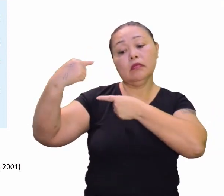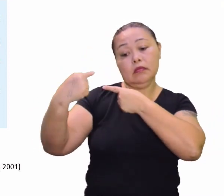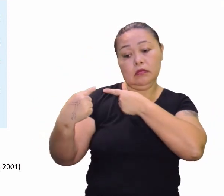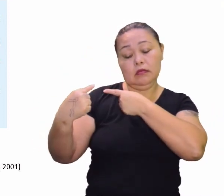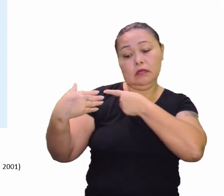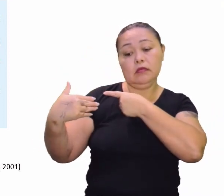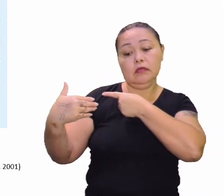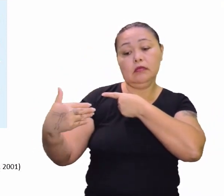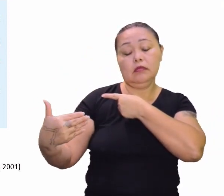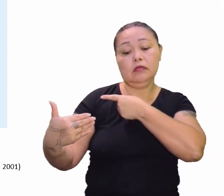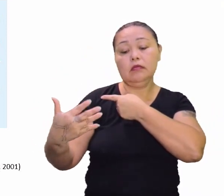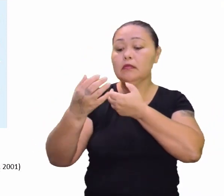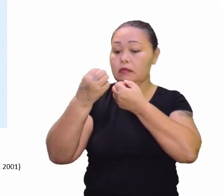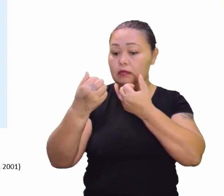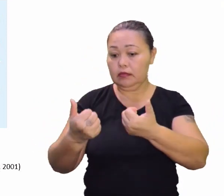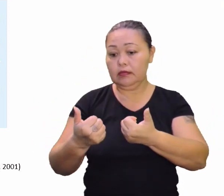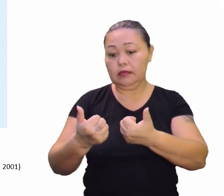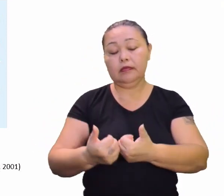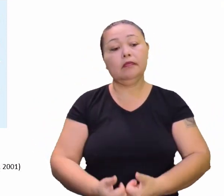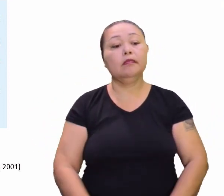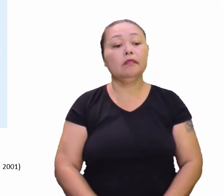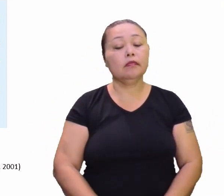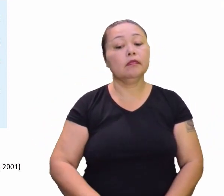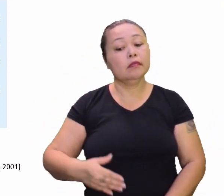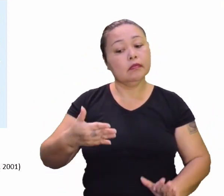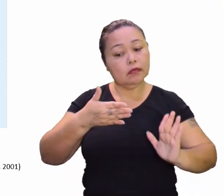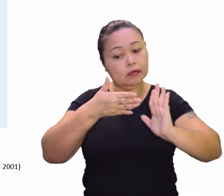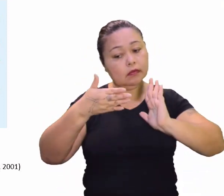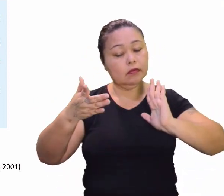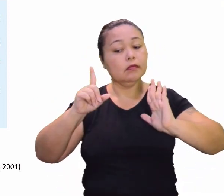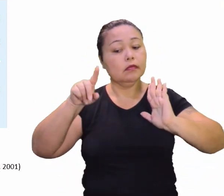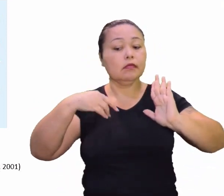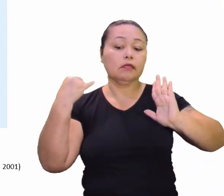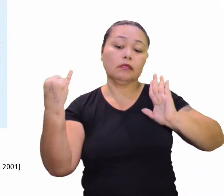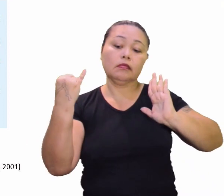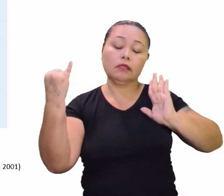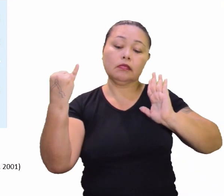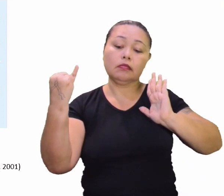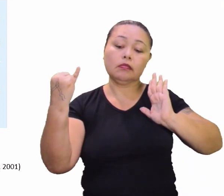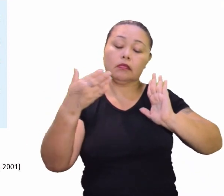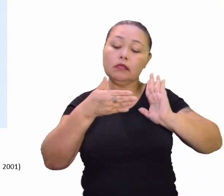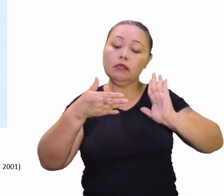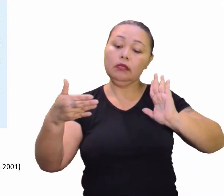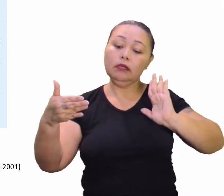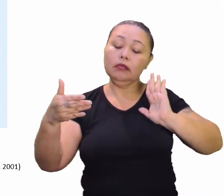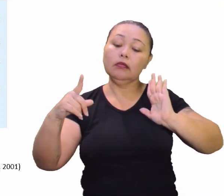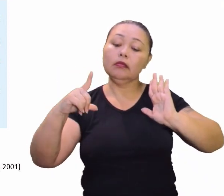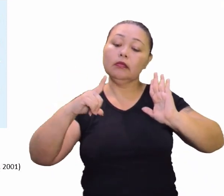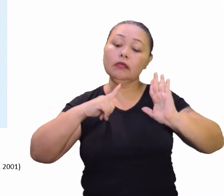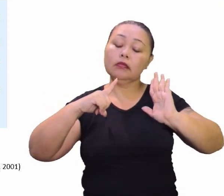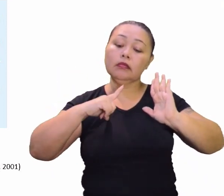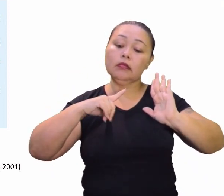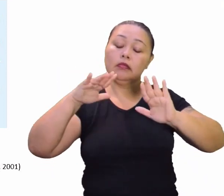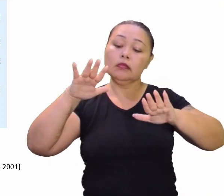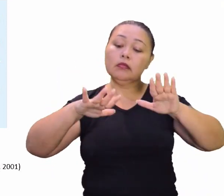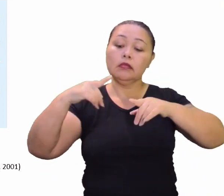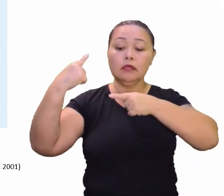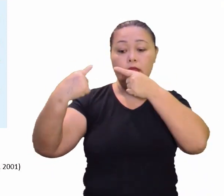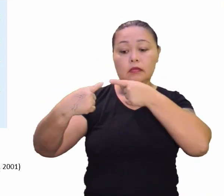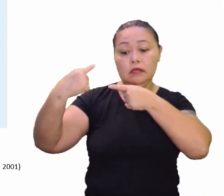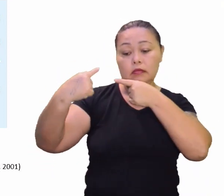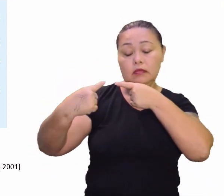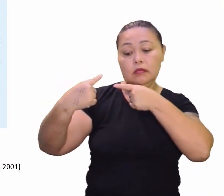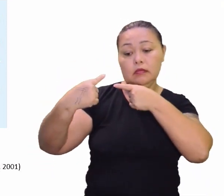políticos. É isso? Muito bem. Então, foi um período muito importante. Nesse período aí, teve até uns